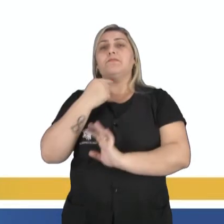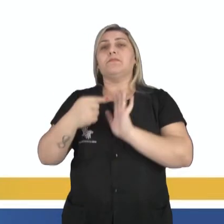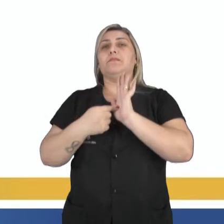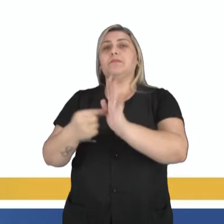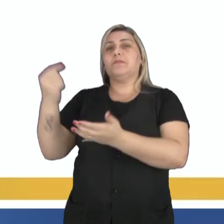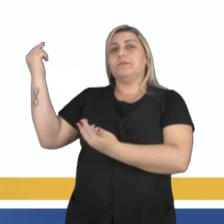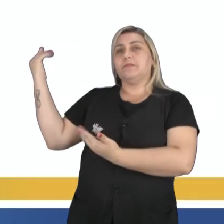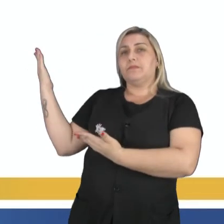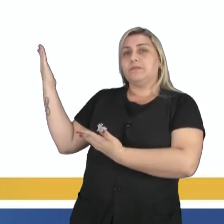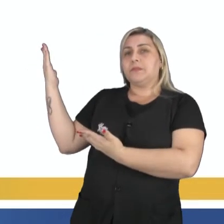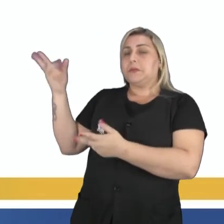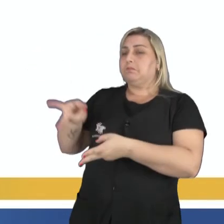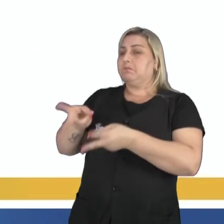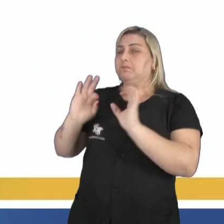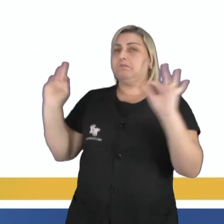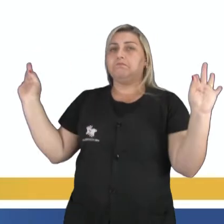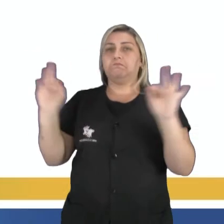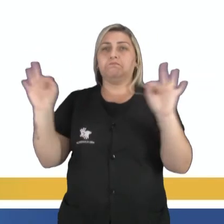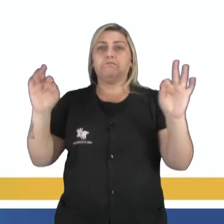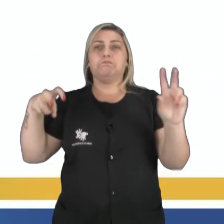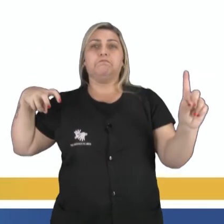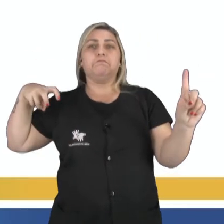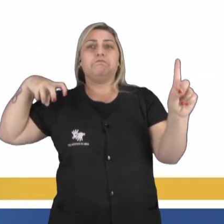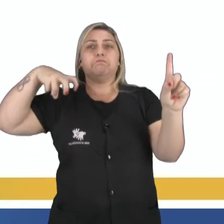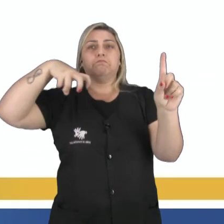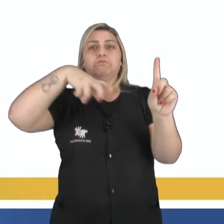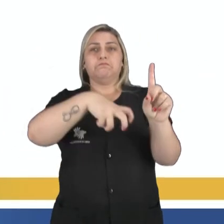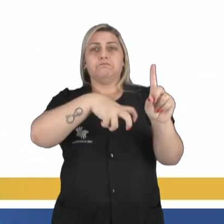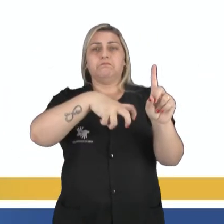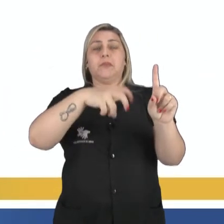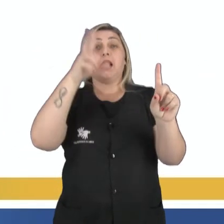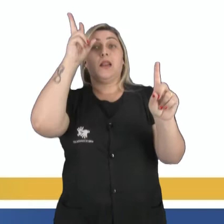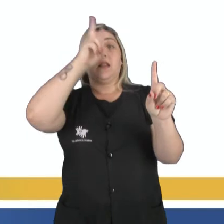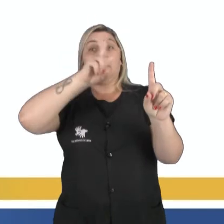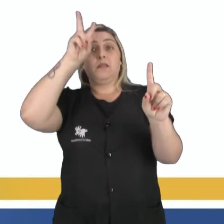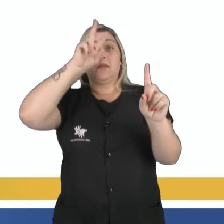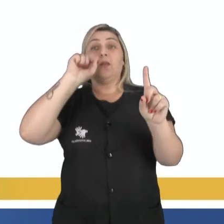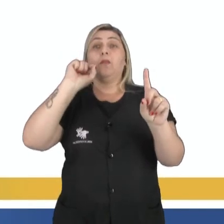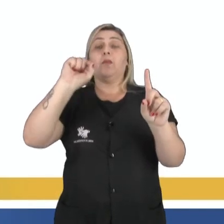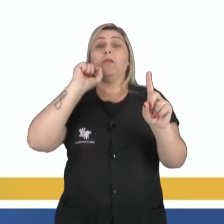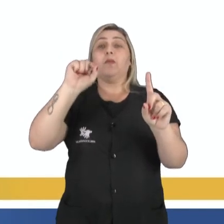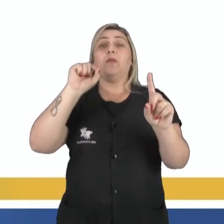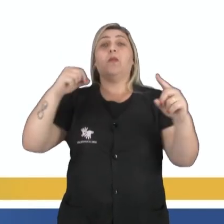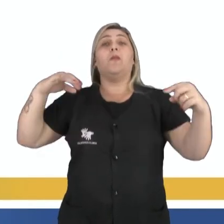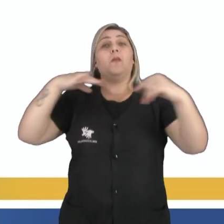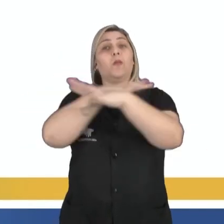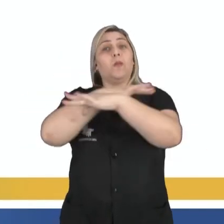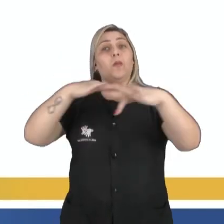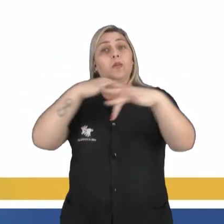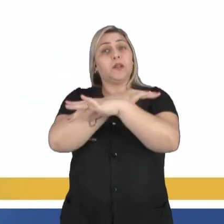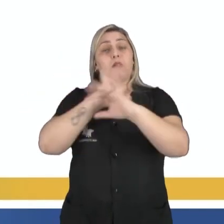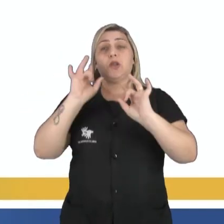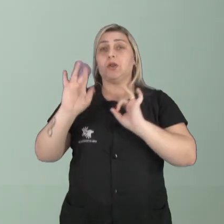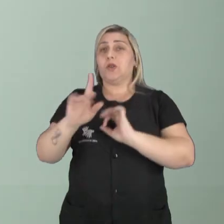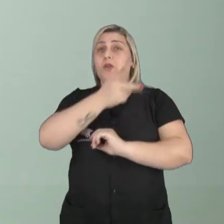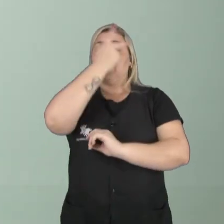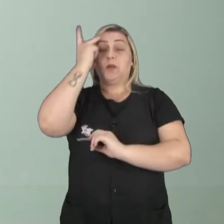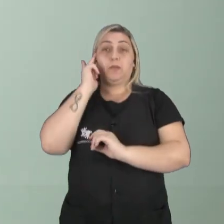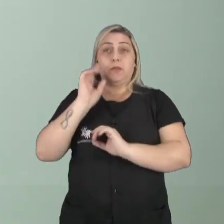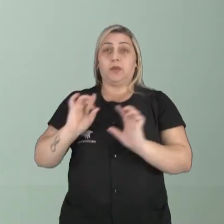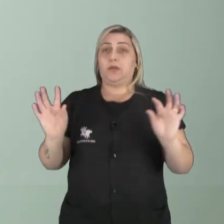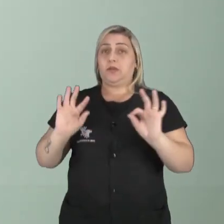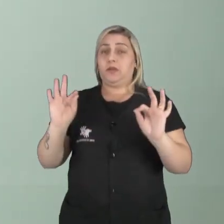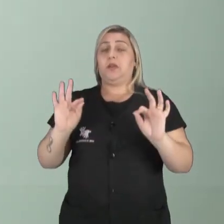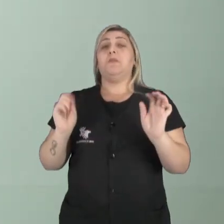O camarada não está nem percebendo se o carro está vindo em alta velocidade ou não. Lembrando que o trânsito não é só de pessoas que estão